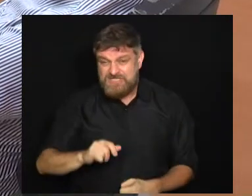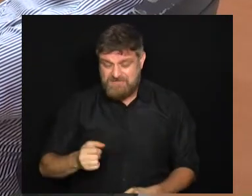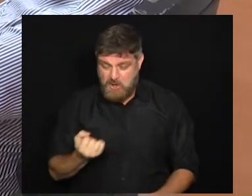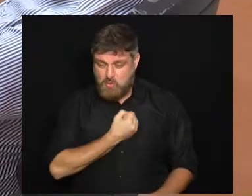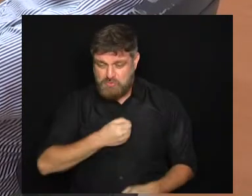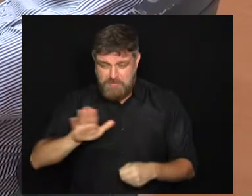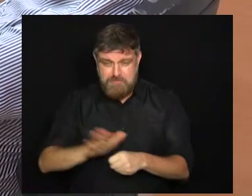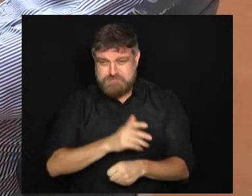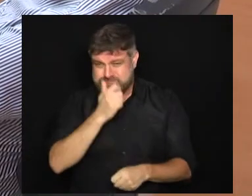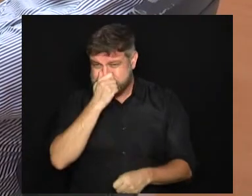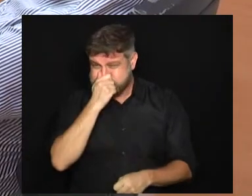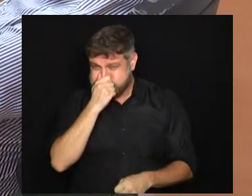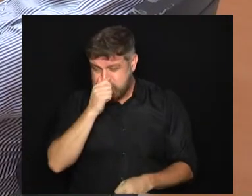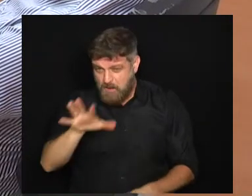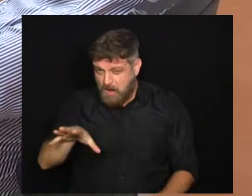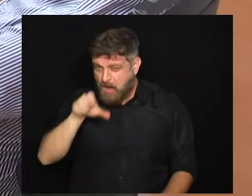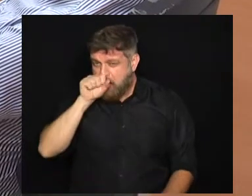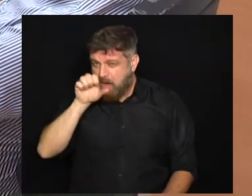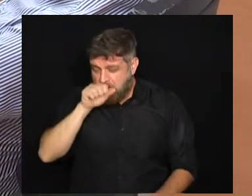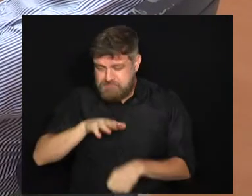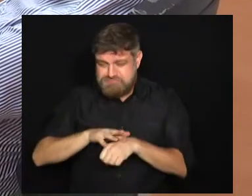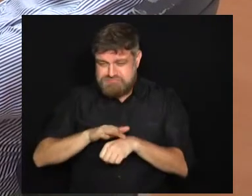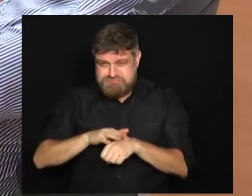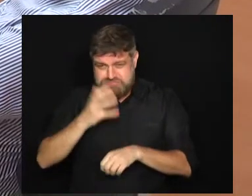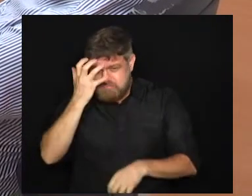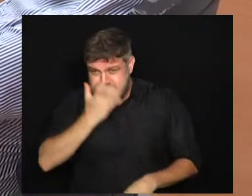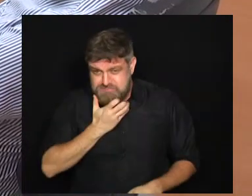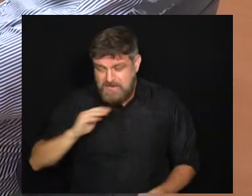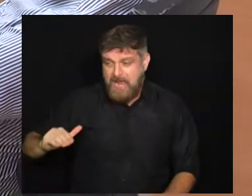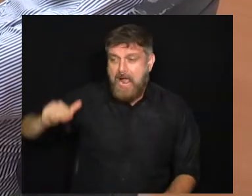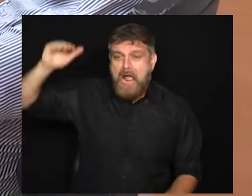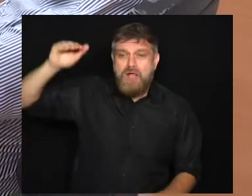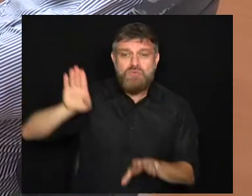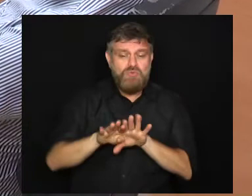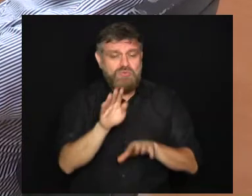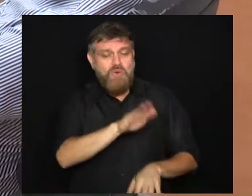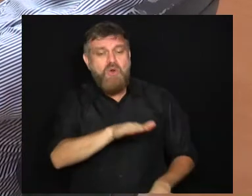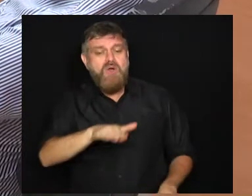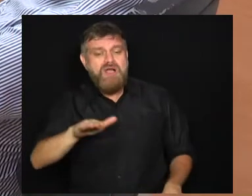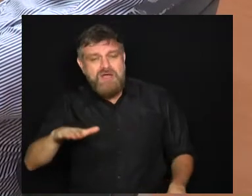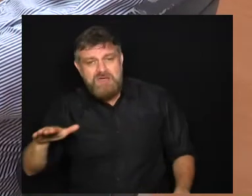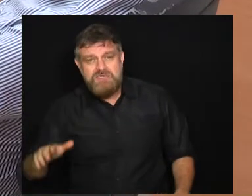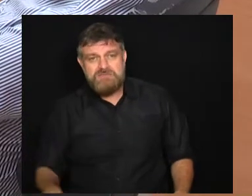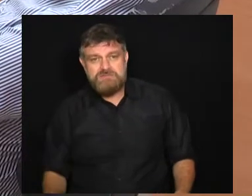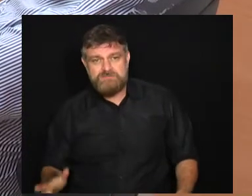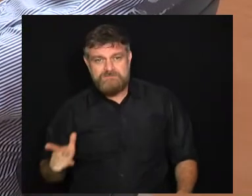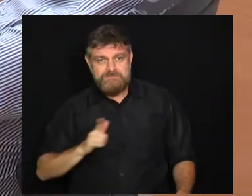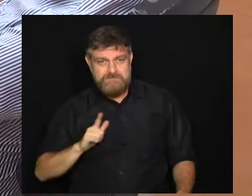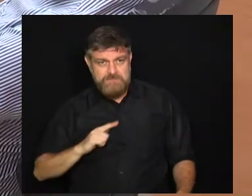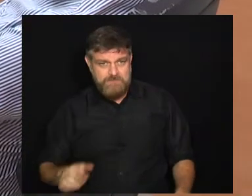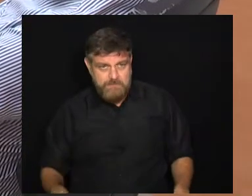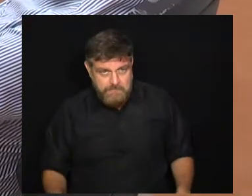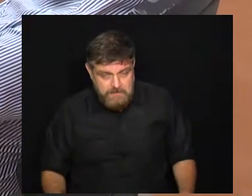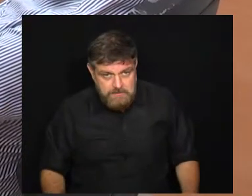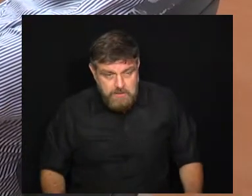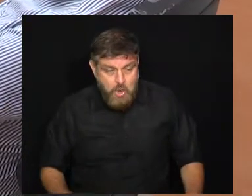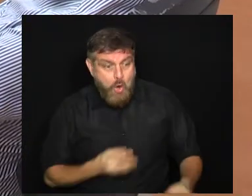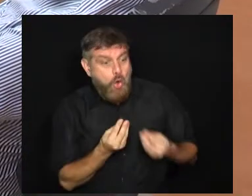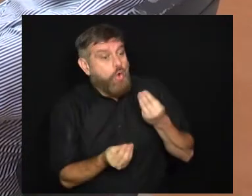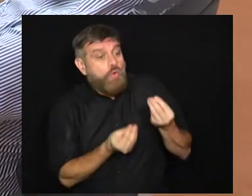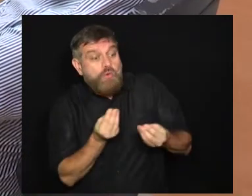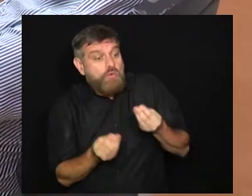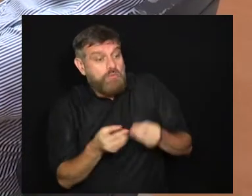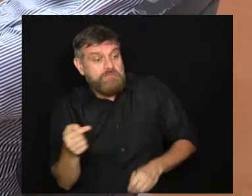crise de doença respiratória grave em adultos e crianças, evidentemente, extemporânea e tudo mais. Como é que isso